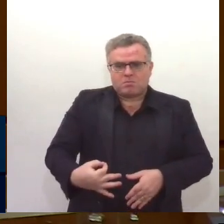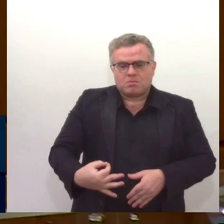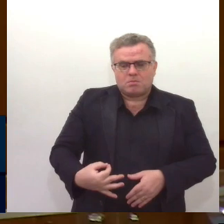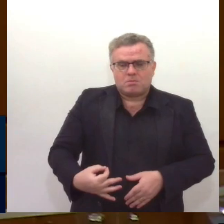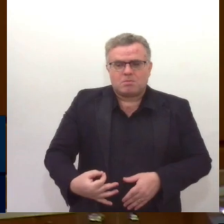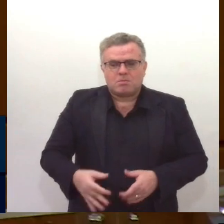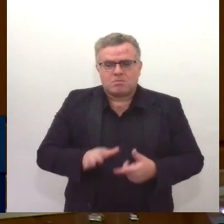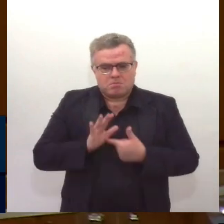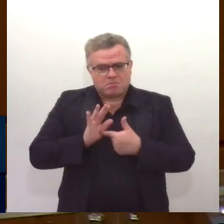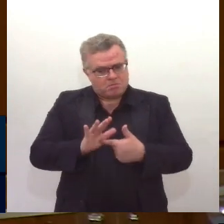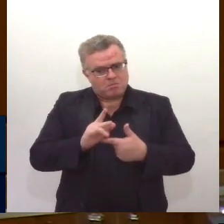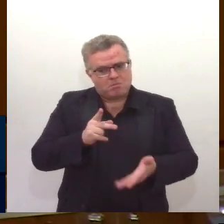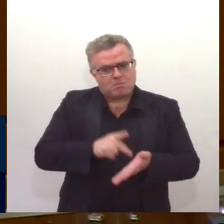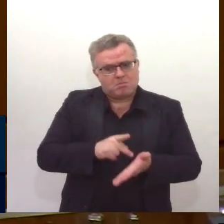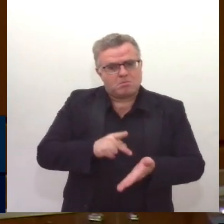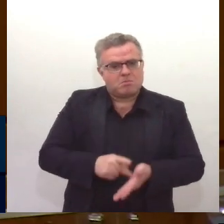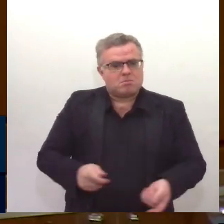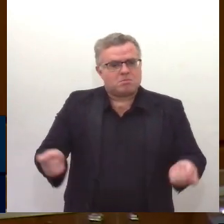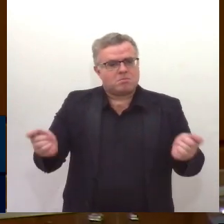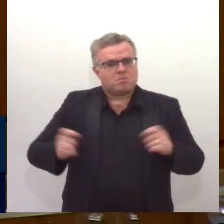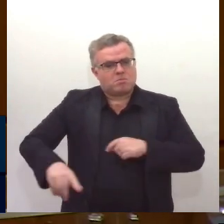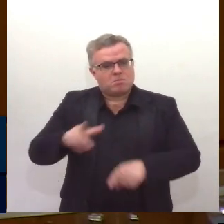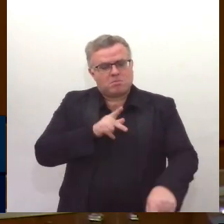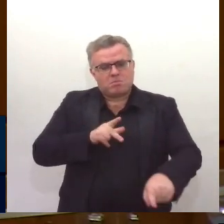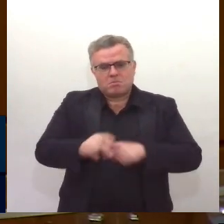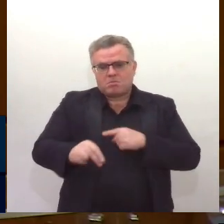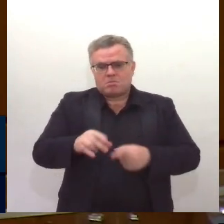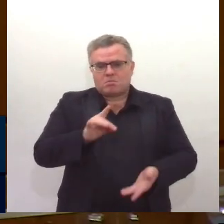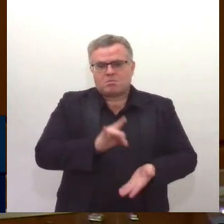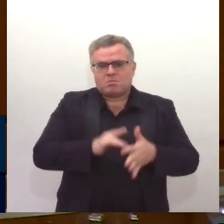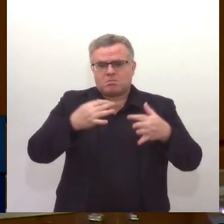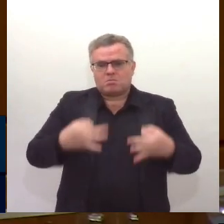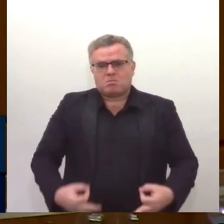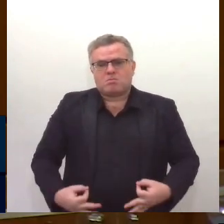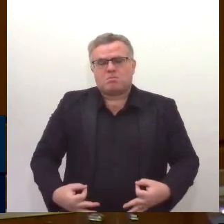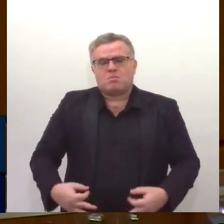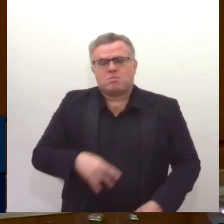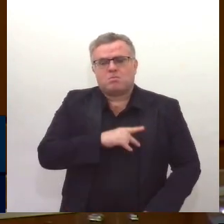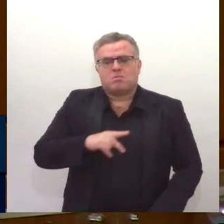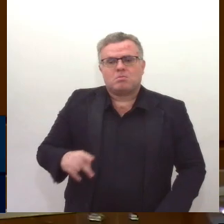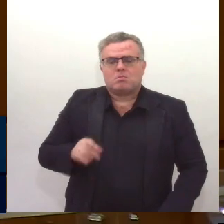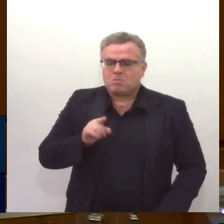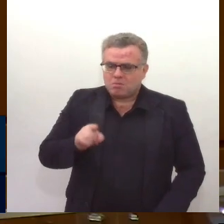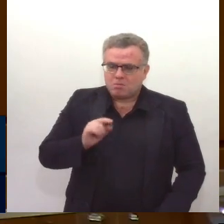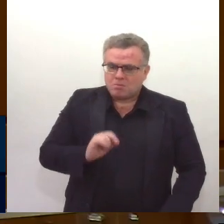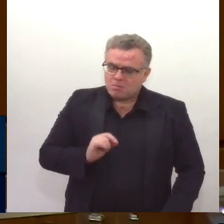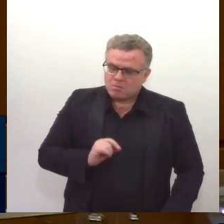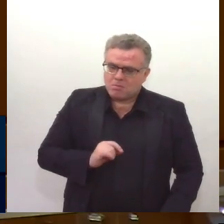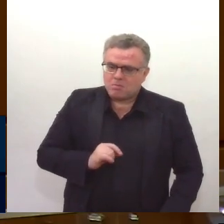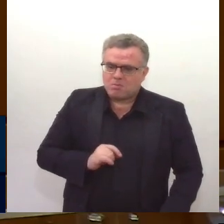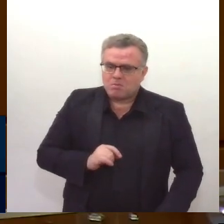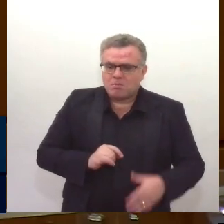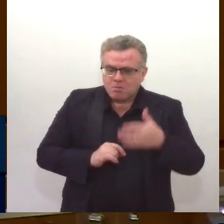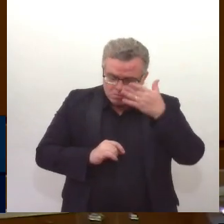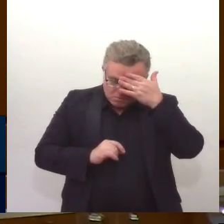essa vitória esmagadora do nosso presidente Donald Trump. E eu quero, presidente, aqui